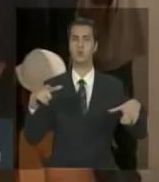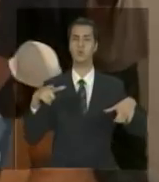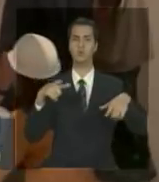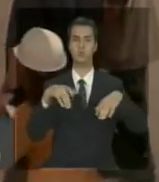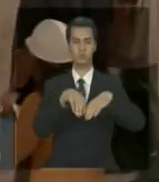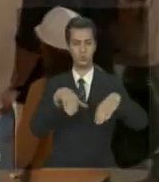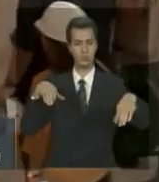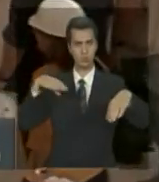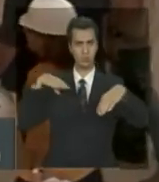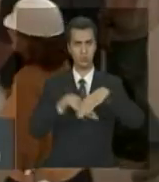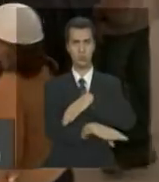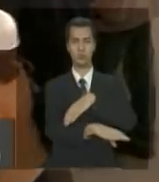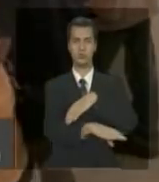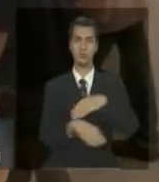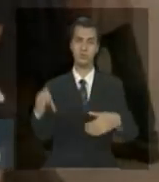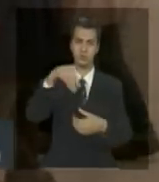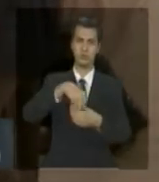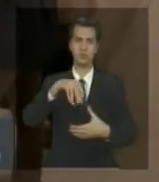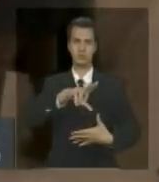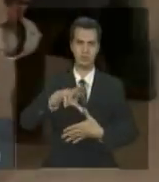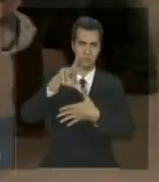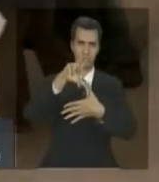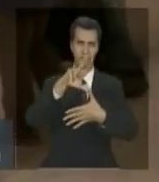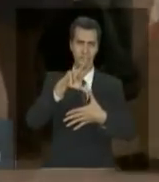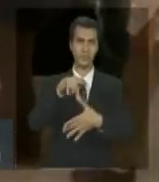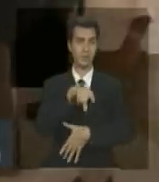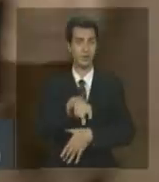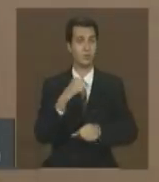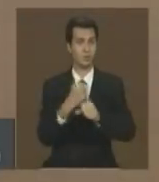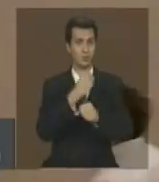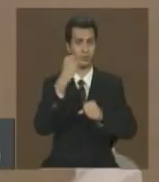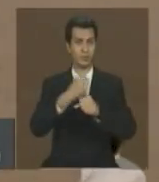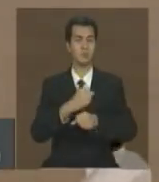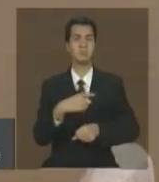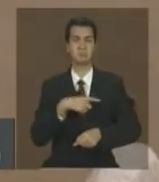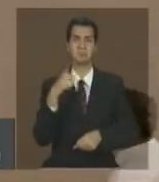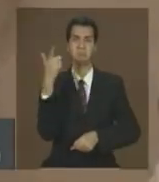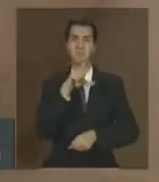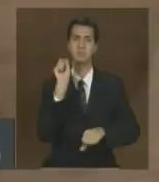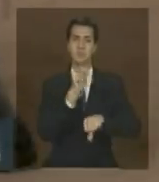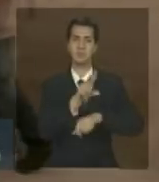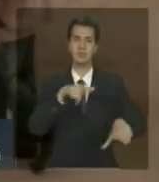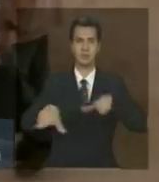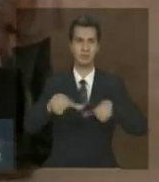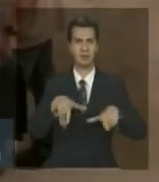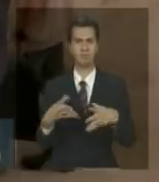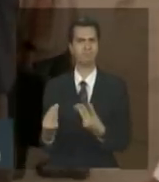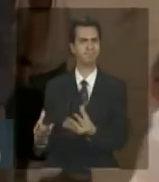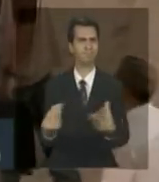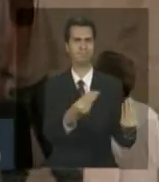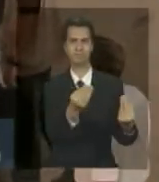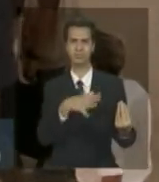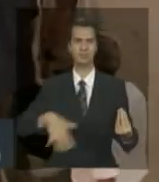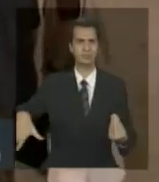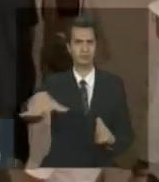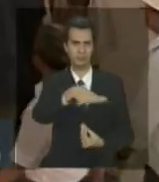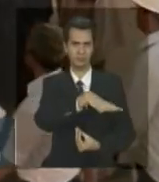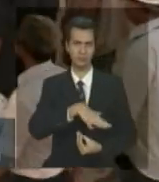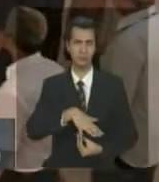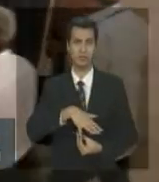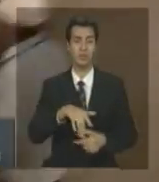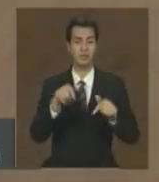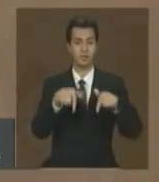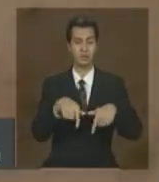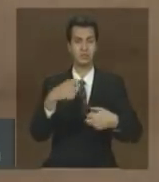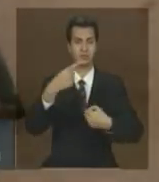Essas atividades de engenharia, essas obras, têm gerado emprego e renda na região. Essa etapa aí de